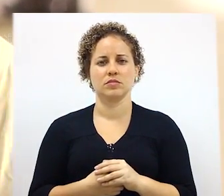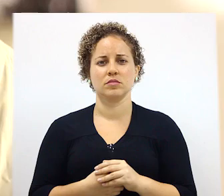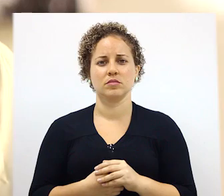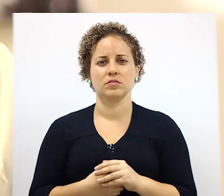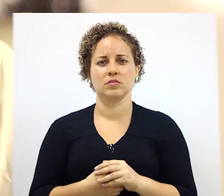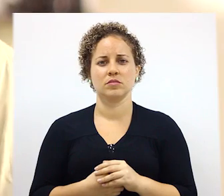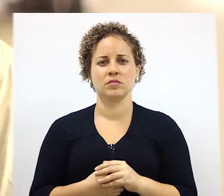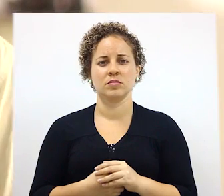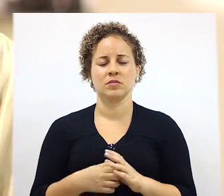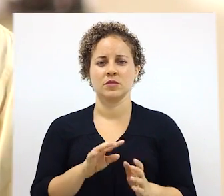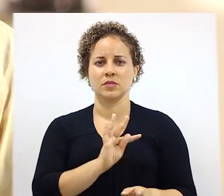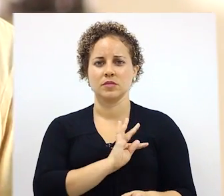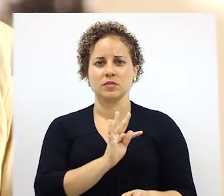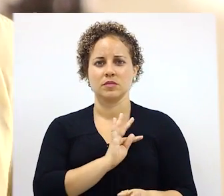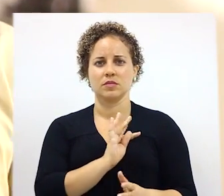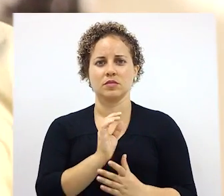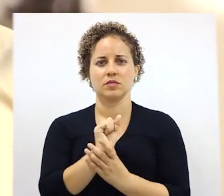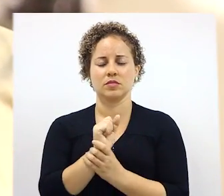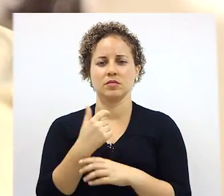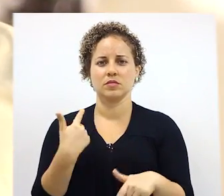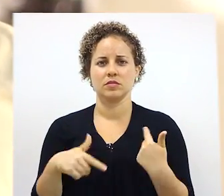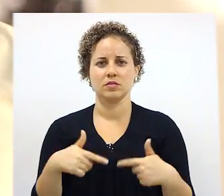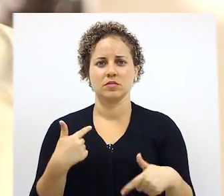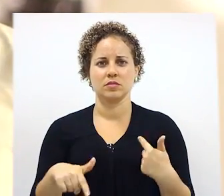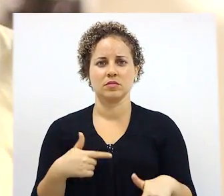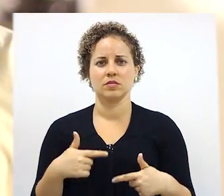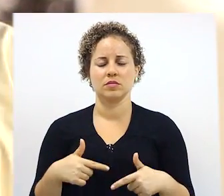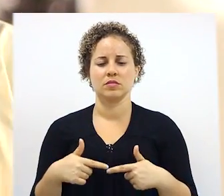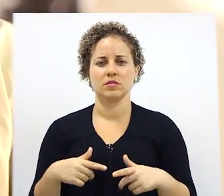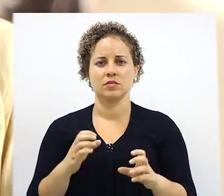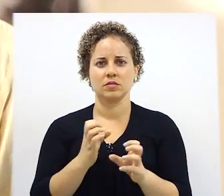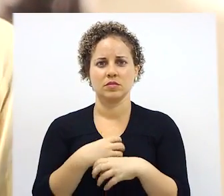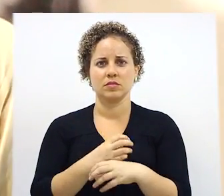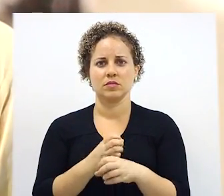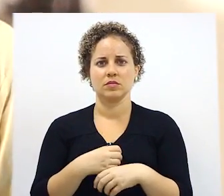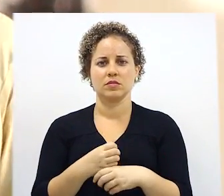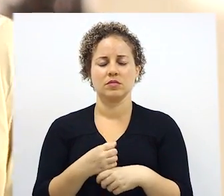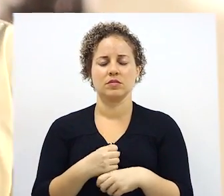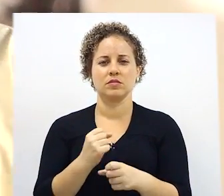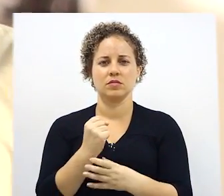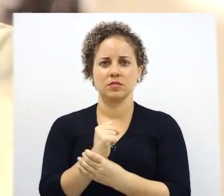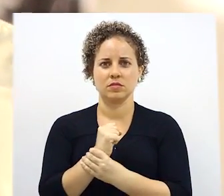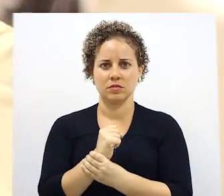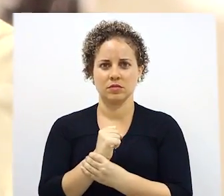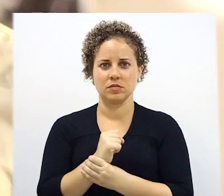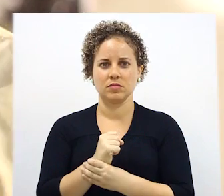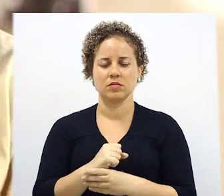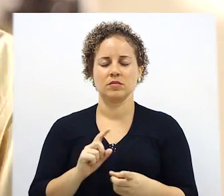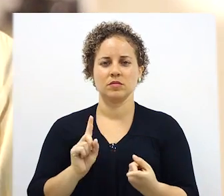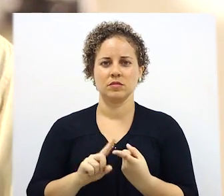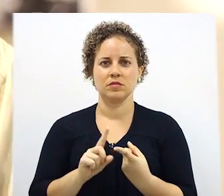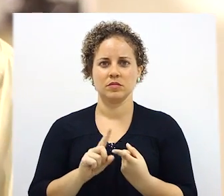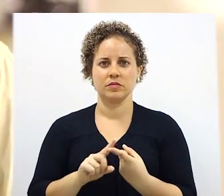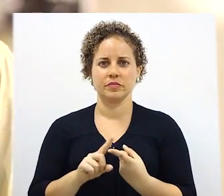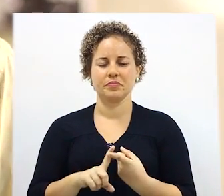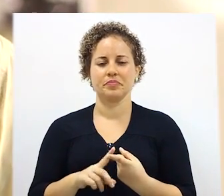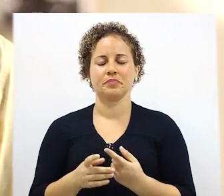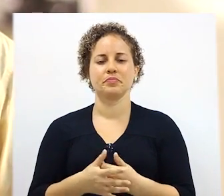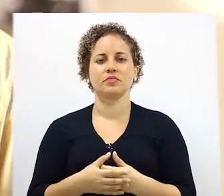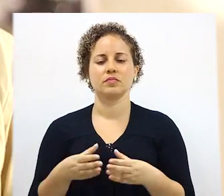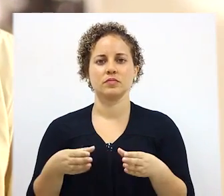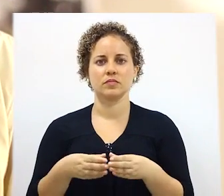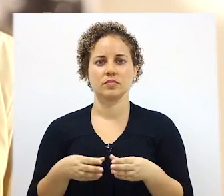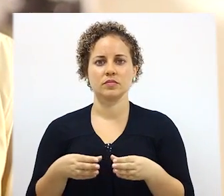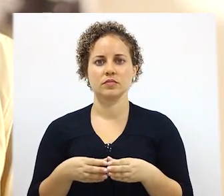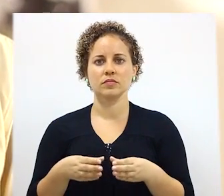integração, os técnicos em segurança do trabalho, o pessoal de engenharia de segurança e nós, né, que fazemos parte ali do corpo, vamos